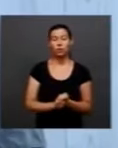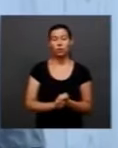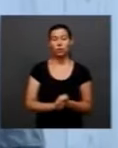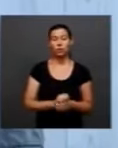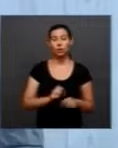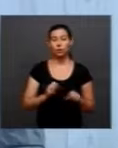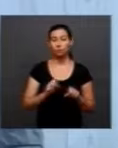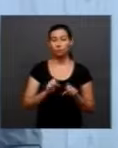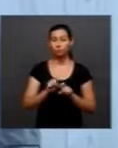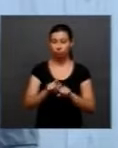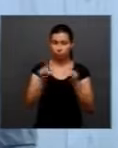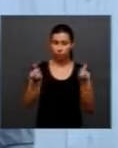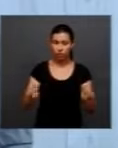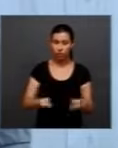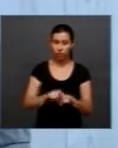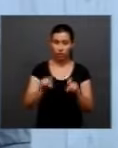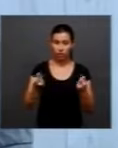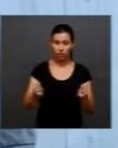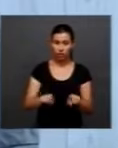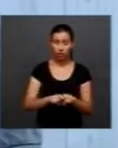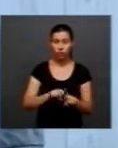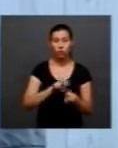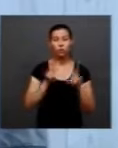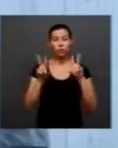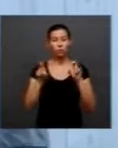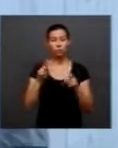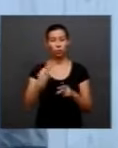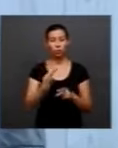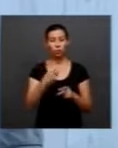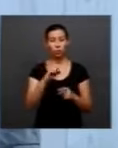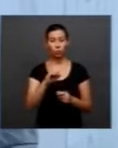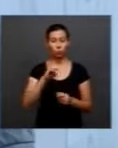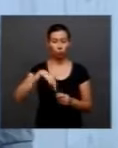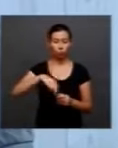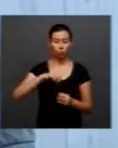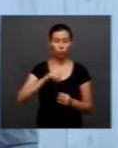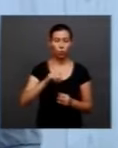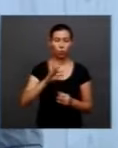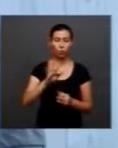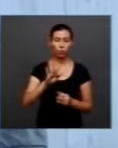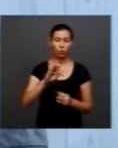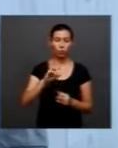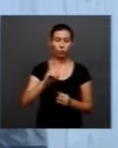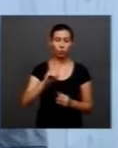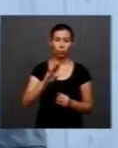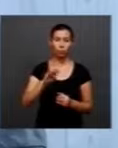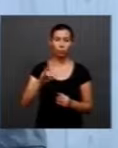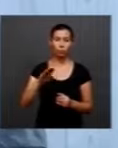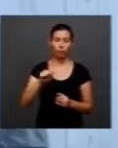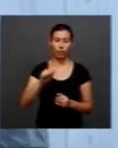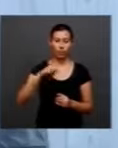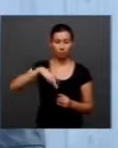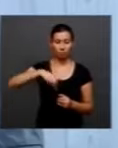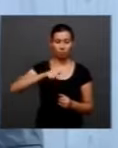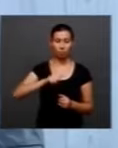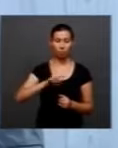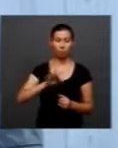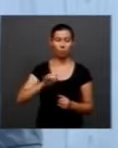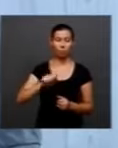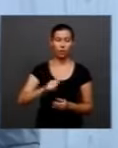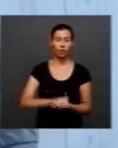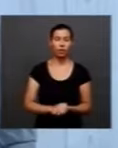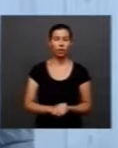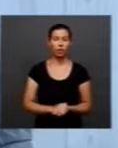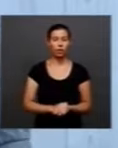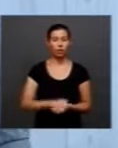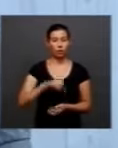Mata, traz dados alarmantes também. Se eu não me engano, 80% da população LGBT morta são constituídas por